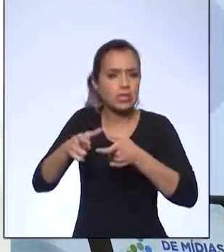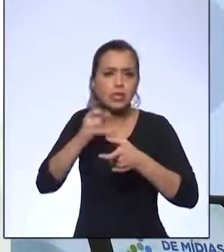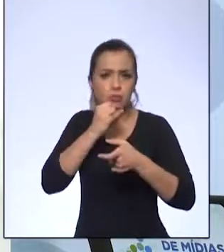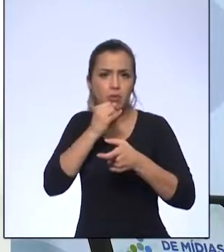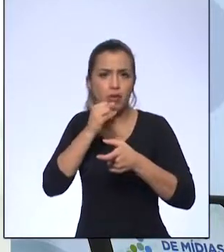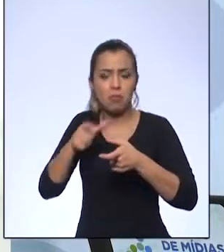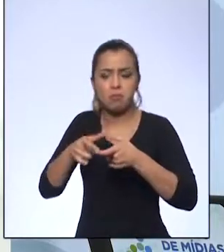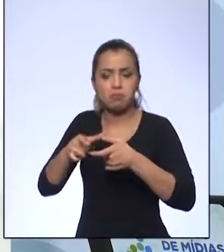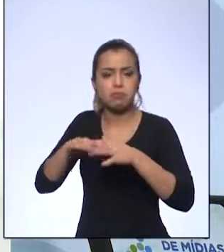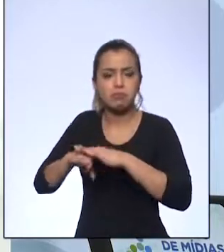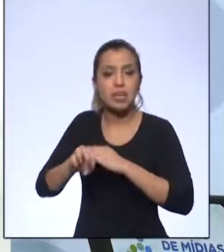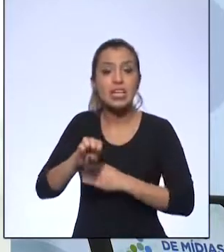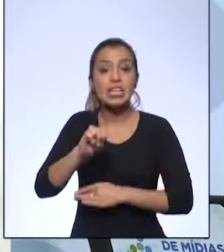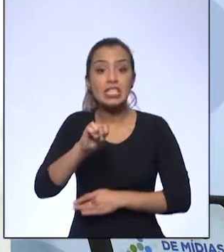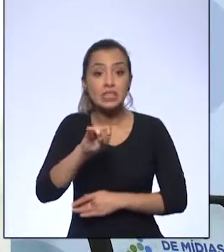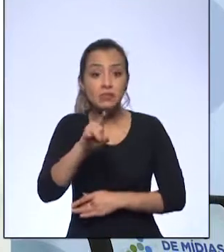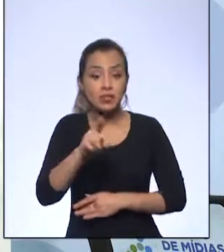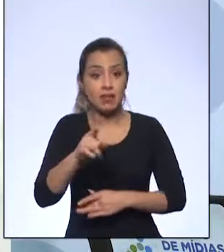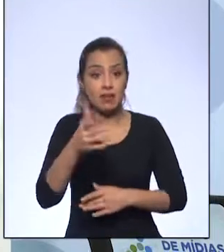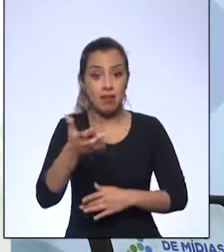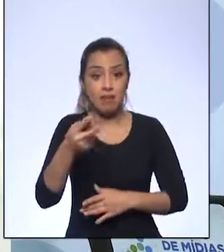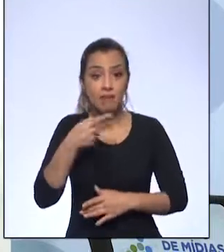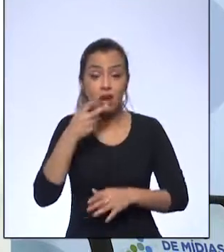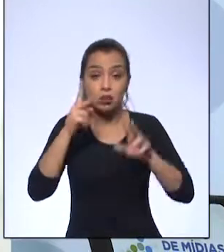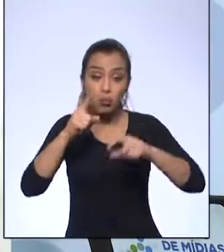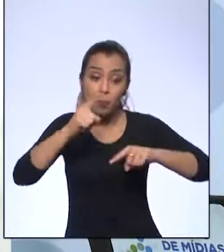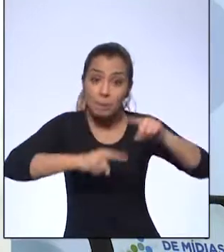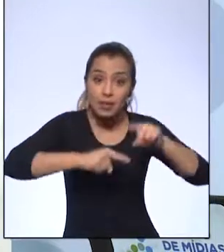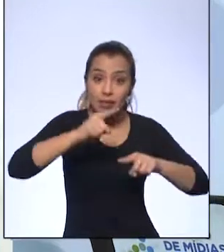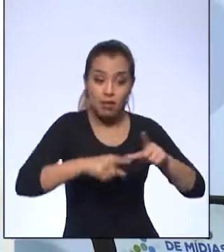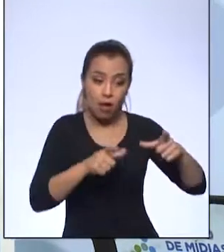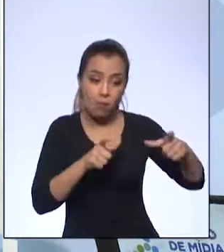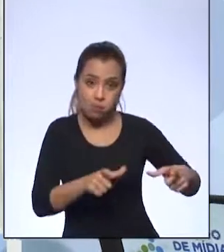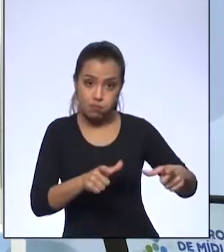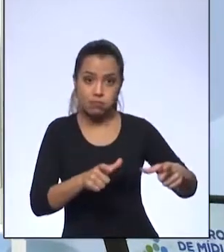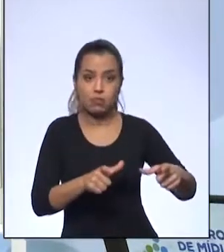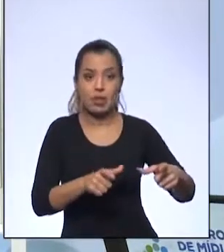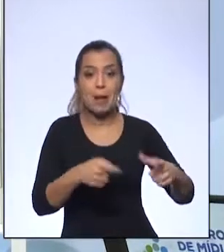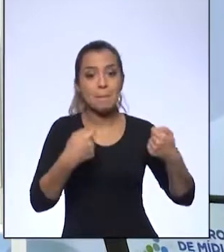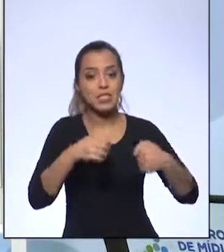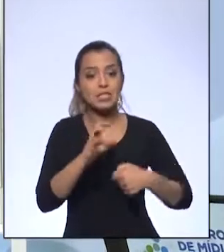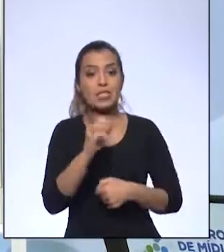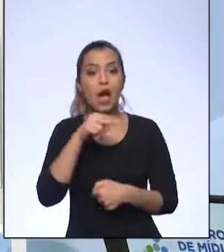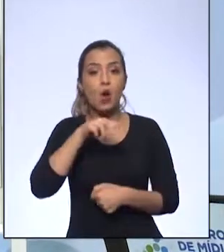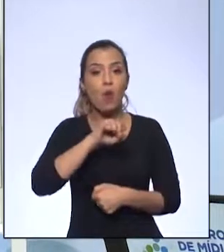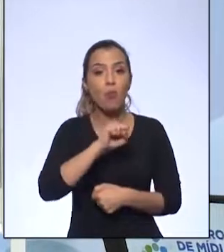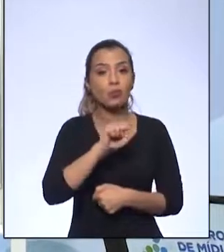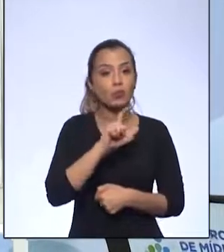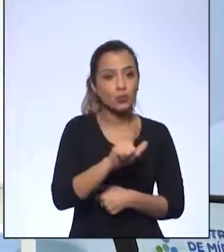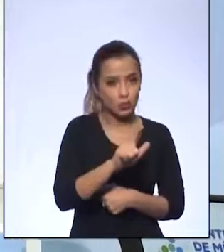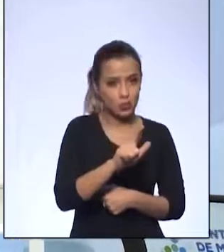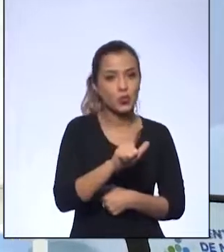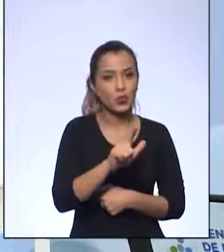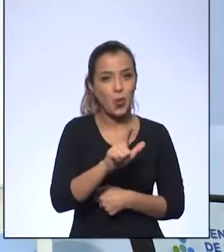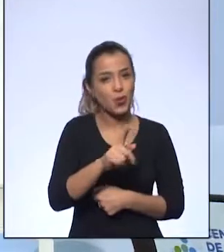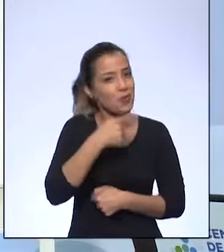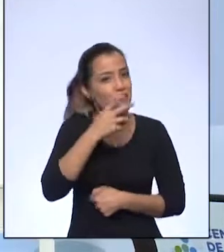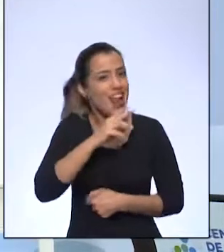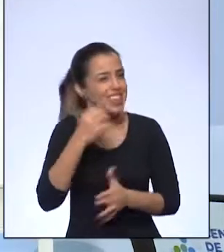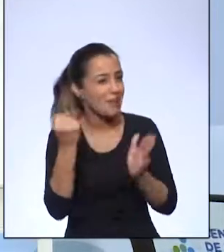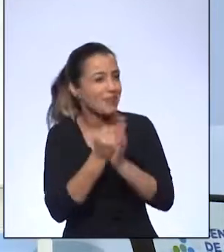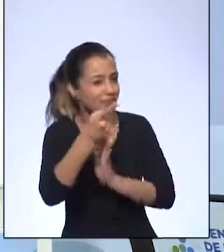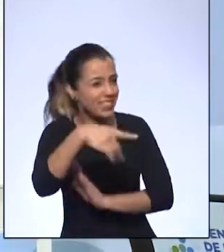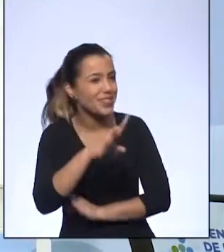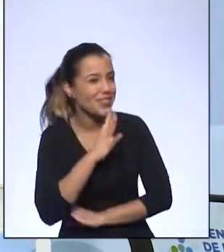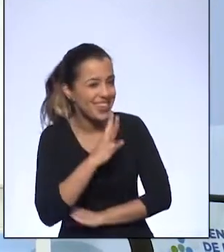falar I play video games, ou você fala a marca do videogame, que a gente não vai falar aqui, né? Porque não somos patrocinados. Se te